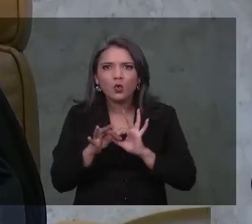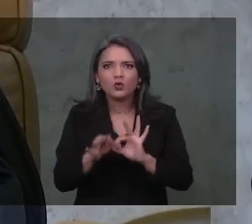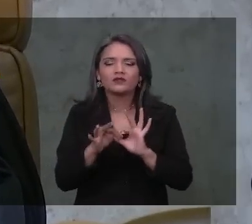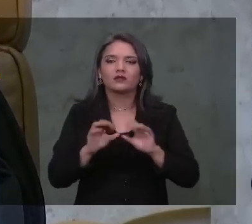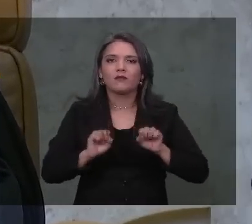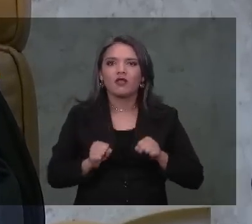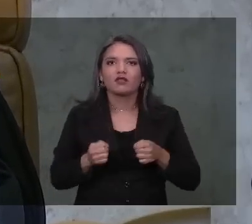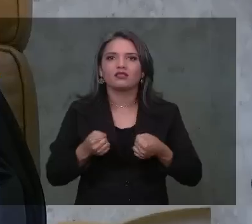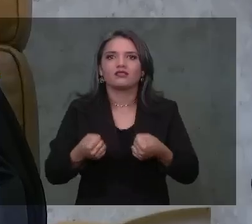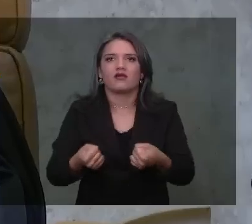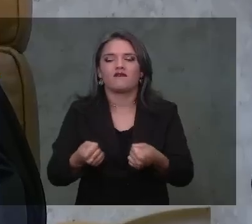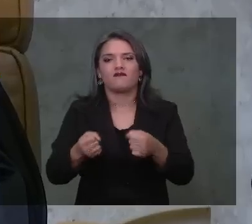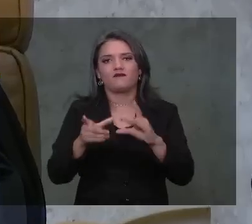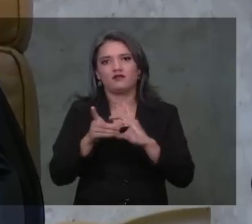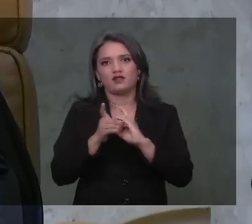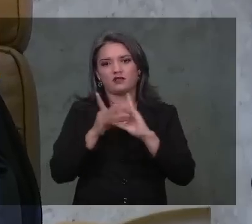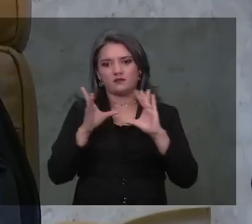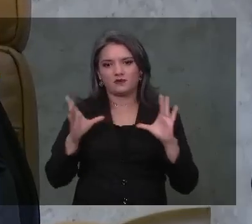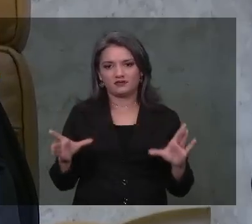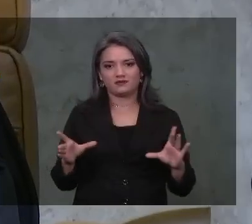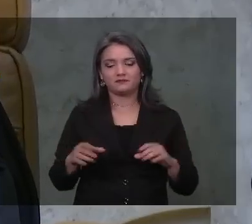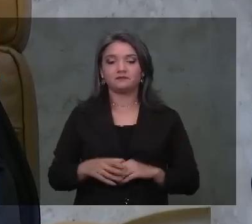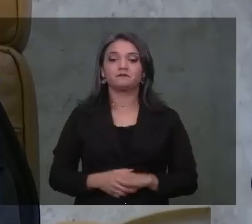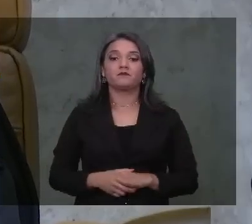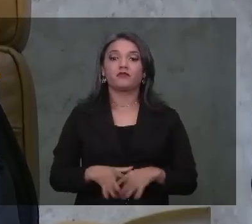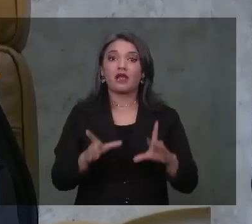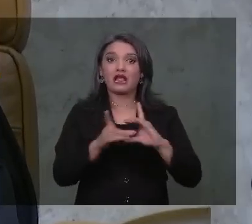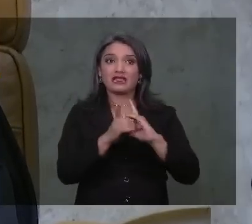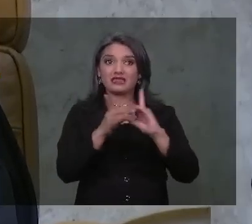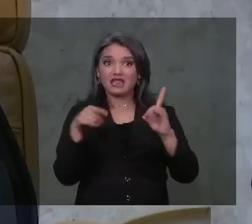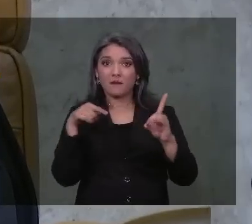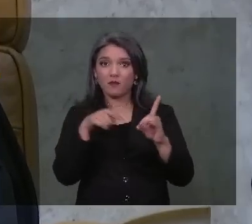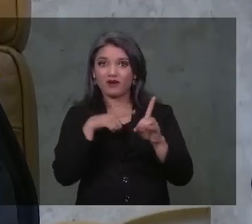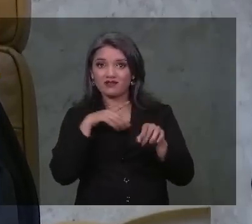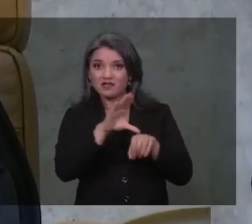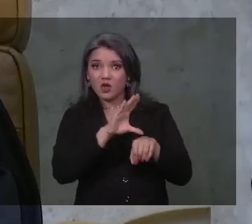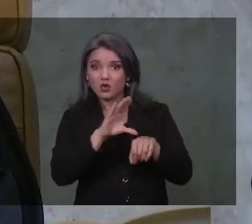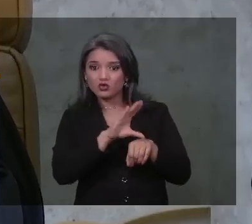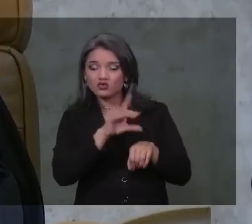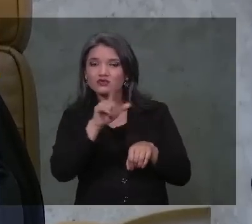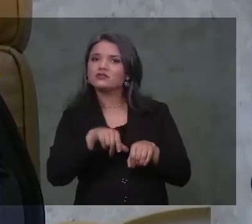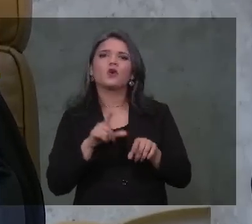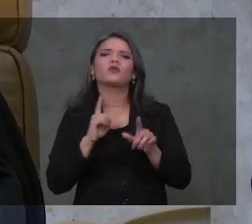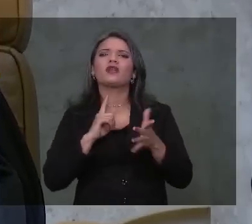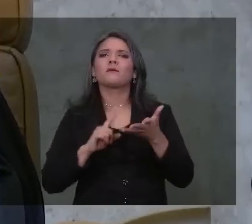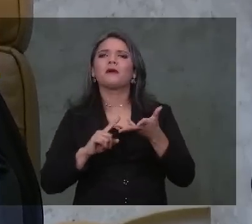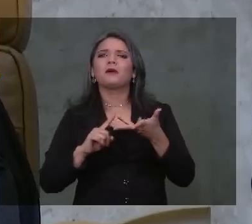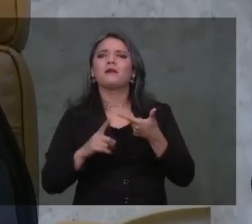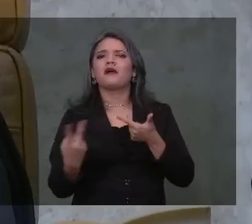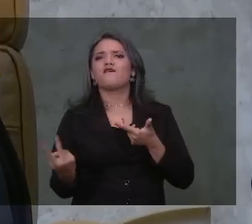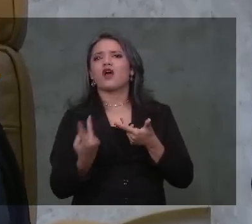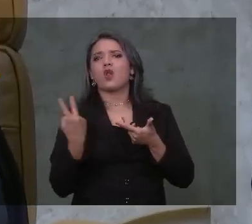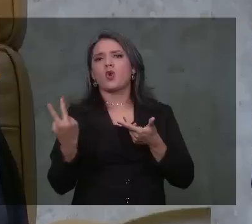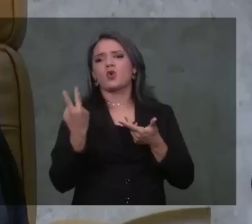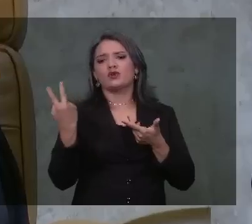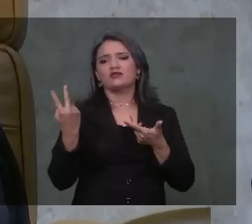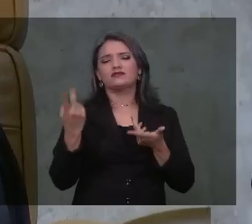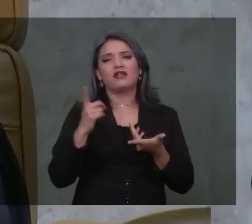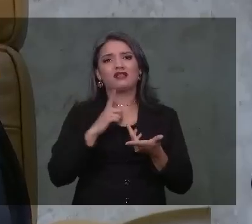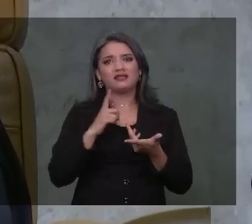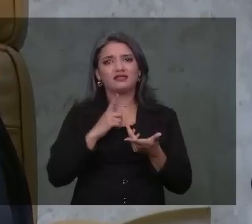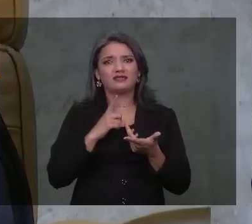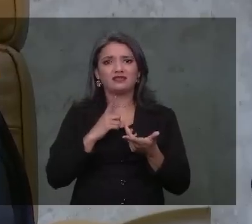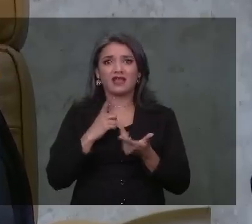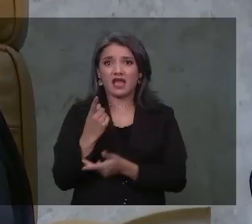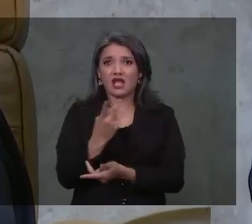defesa da democracia. A democracia constitucional é a composição de valores diversos, duas faces da mesma